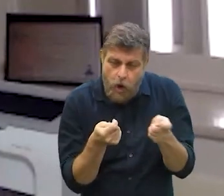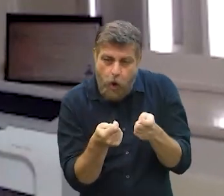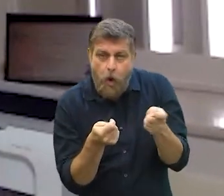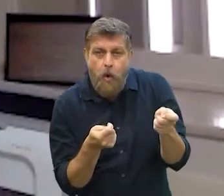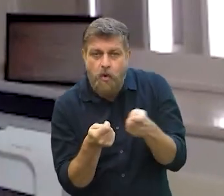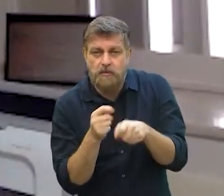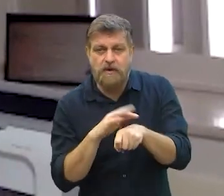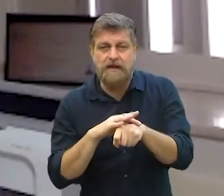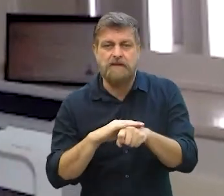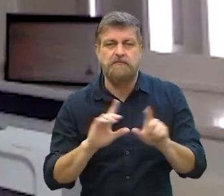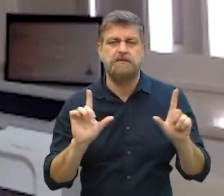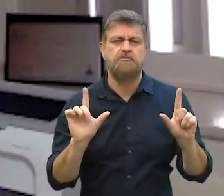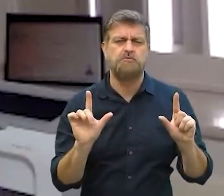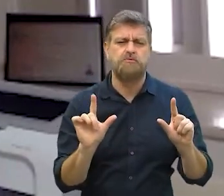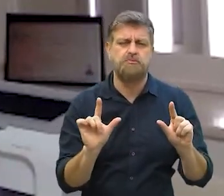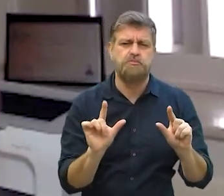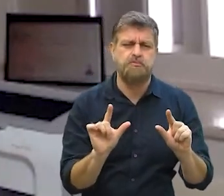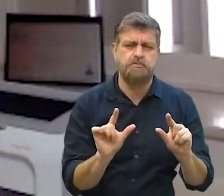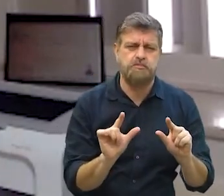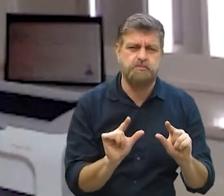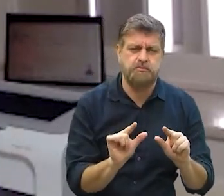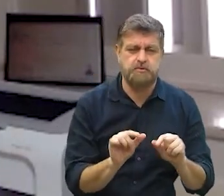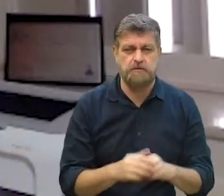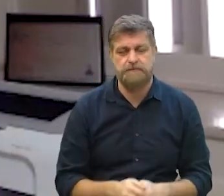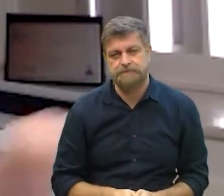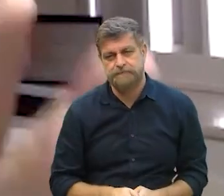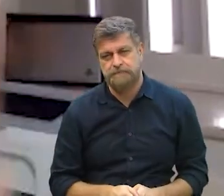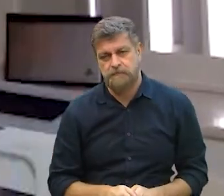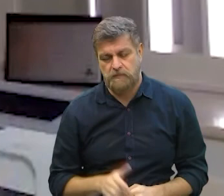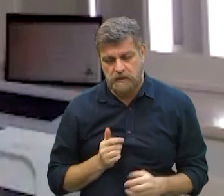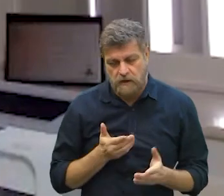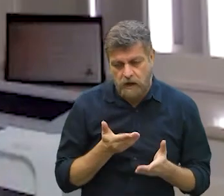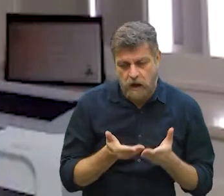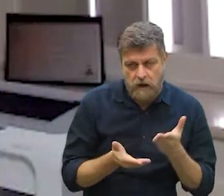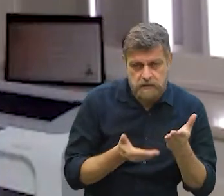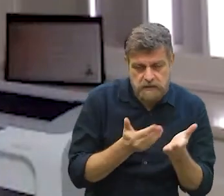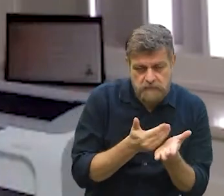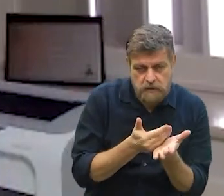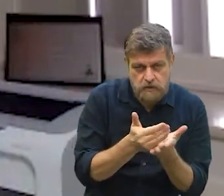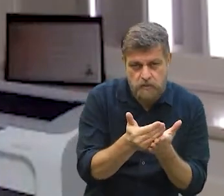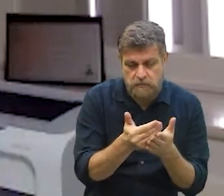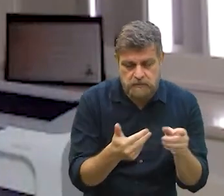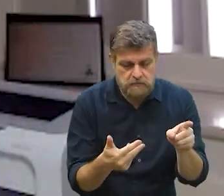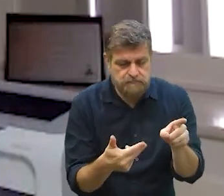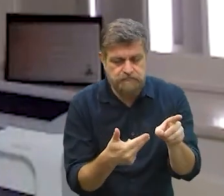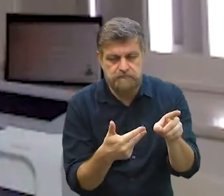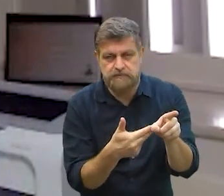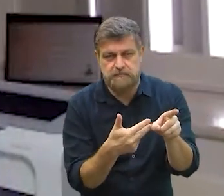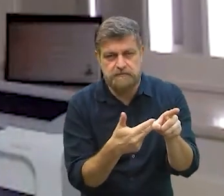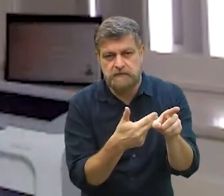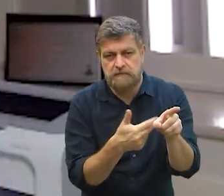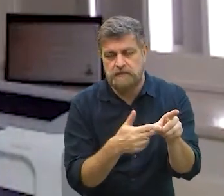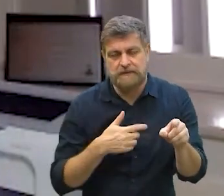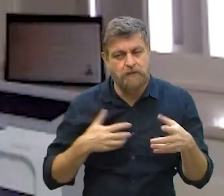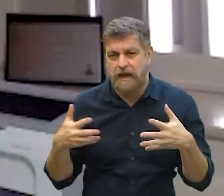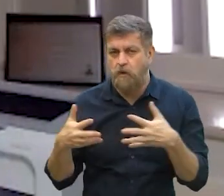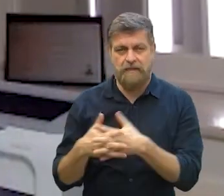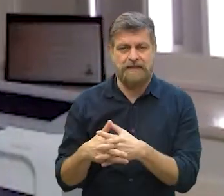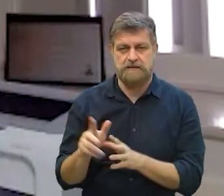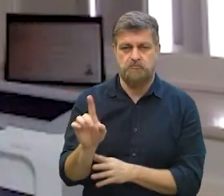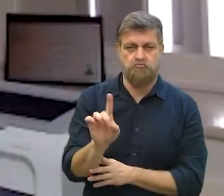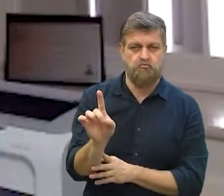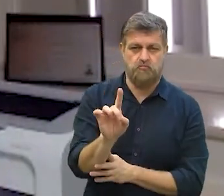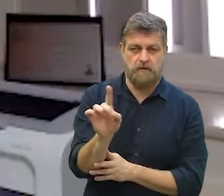bem controlada num simples tratamento inicial de cirurgia, sem